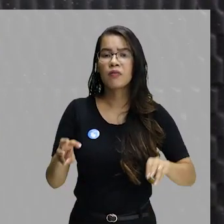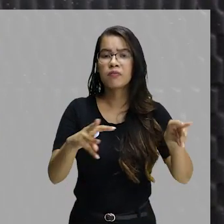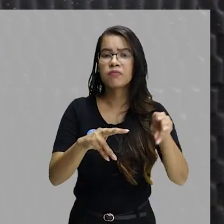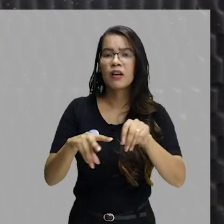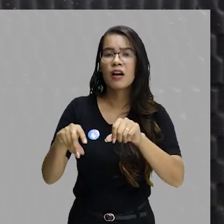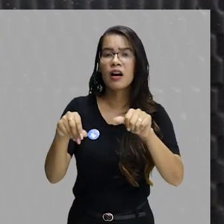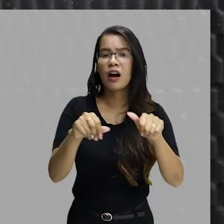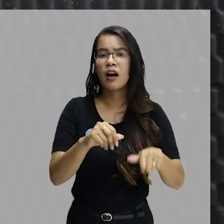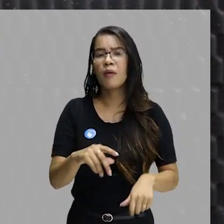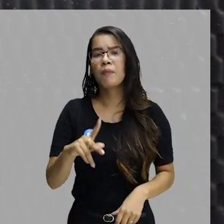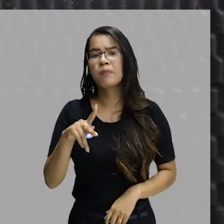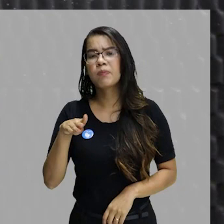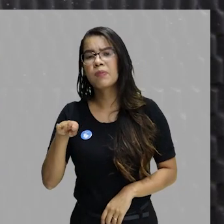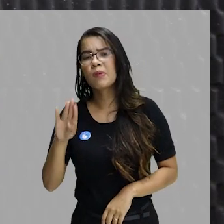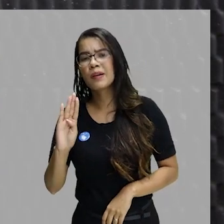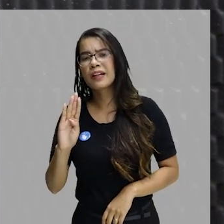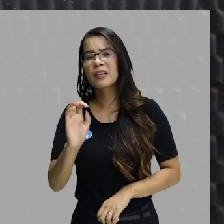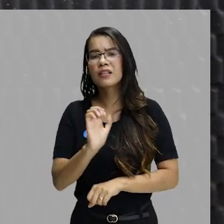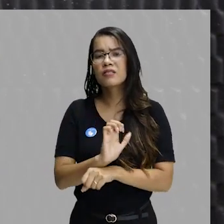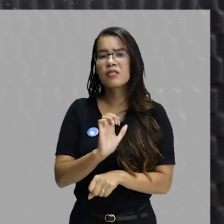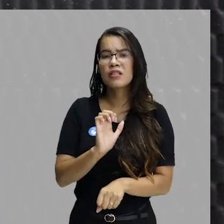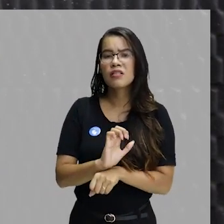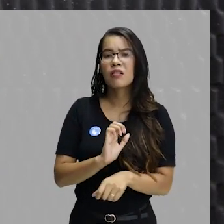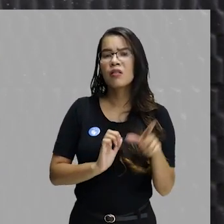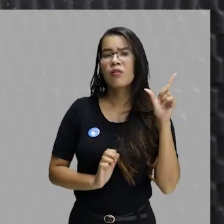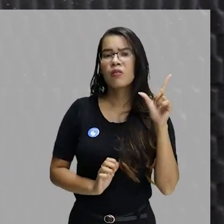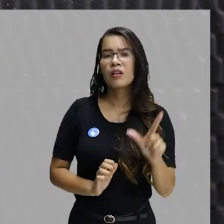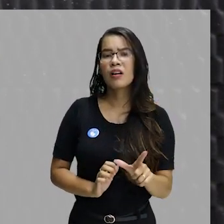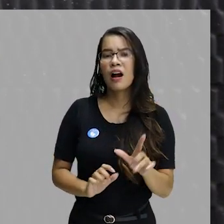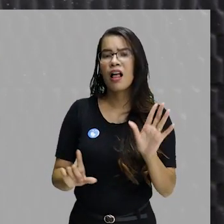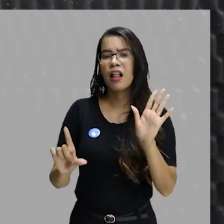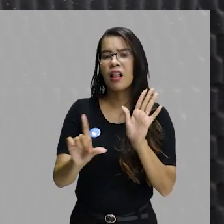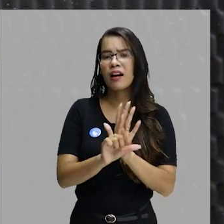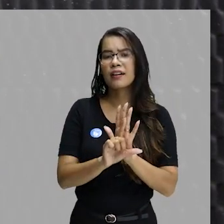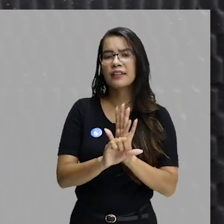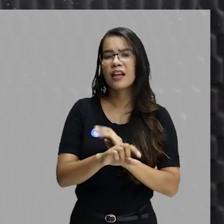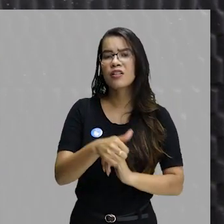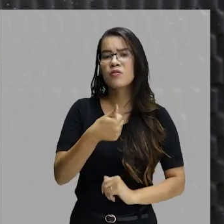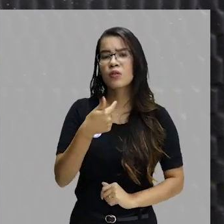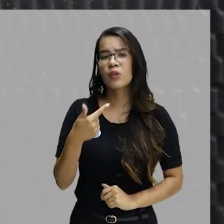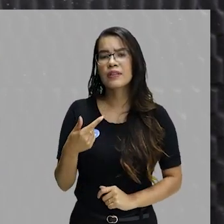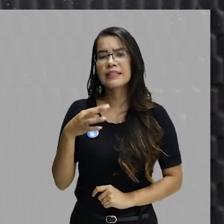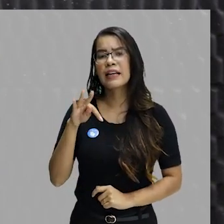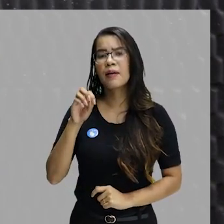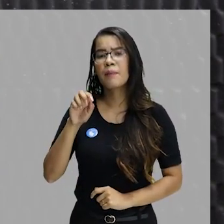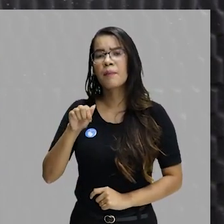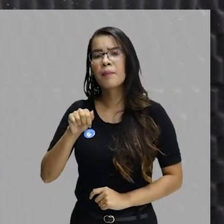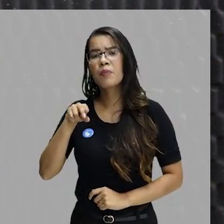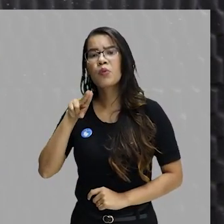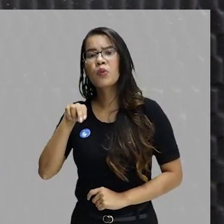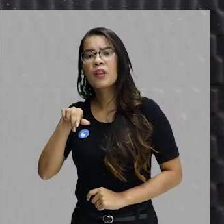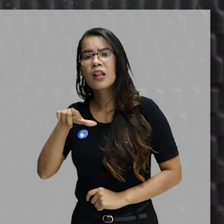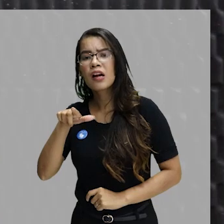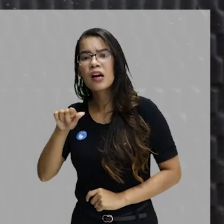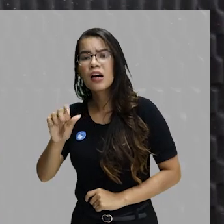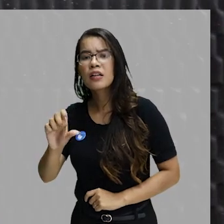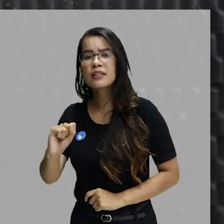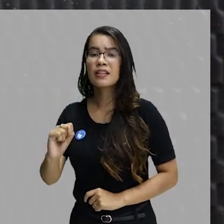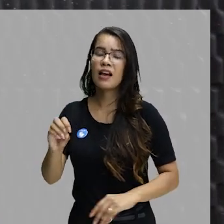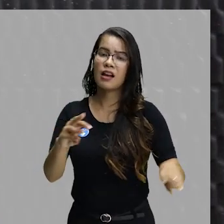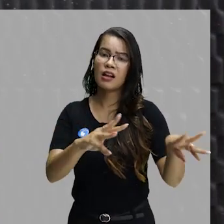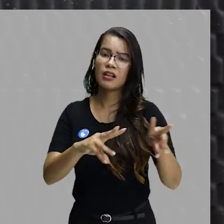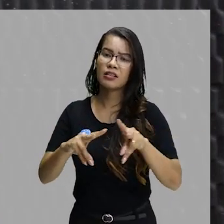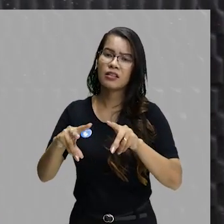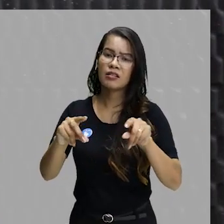conquistar. A lei das 12 tábuas deixa isso bem claro, as terras públicas que o Estado conquistar, ele poderia disponibilizar